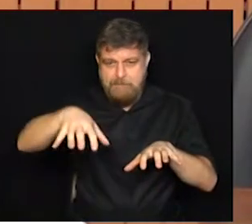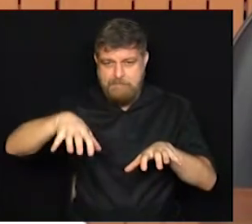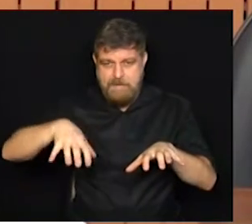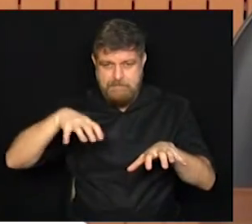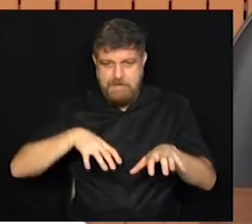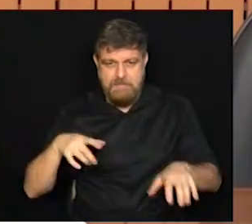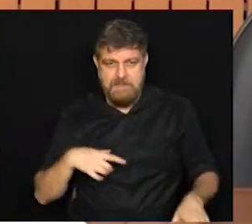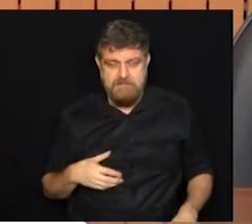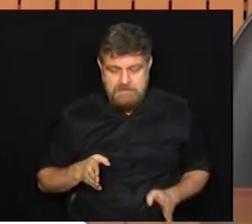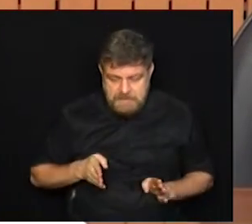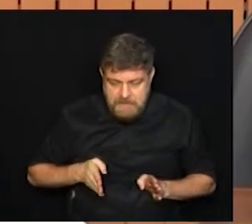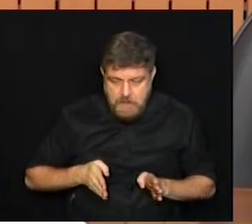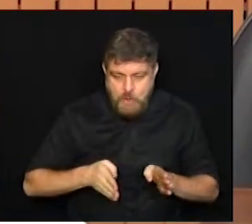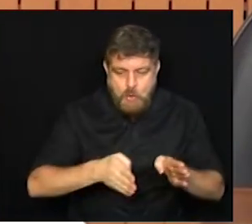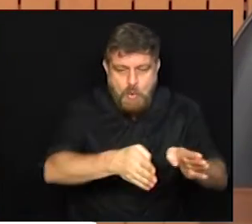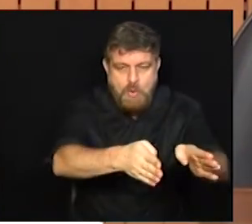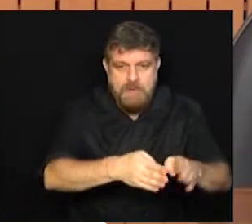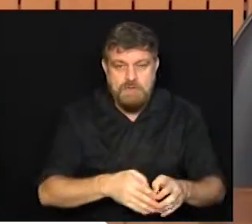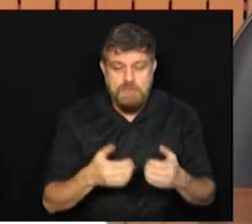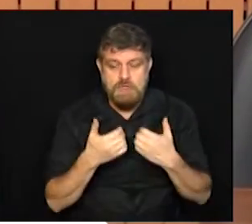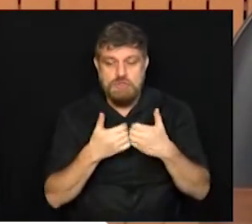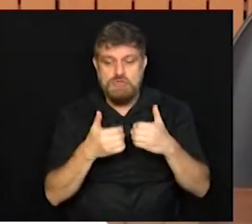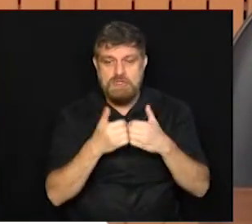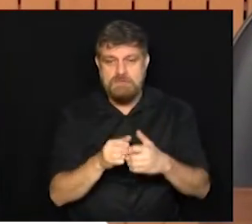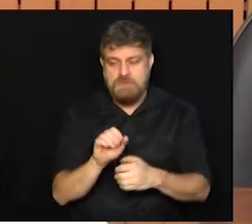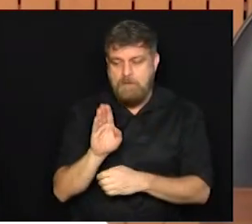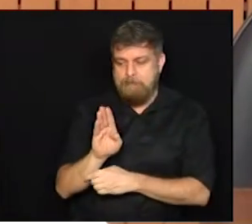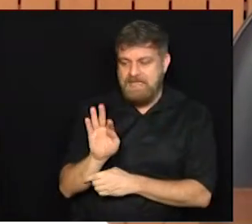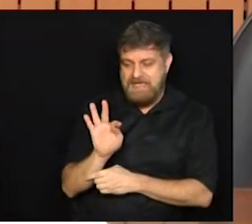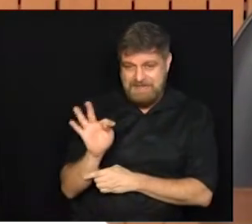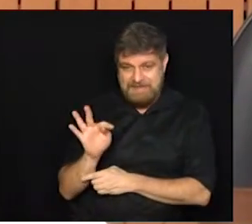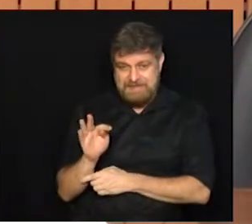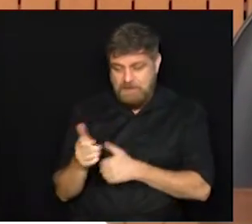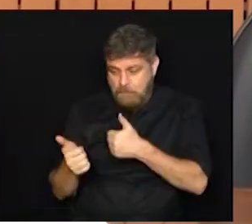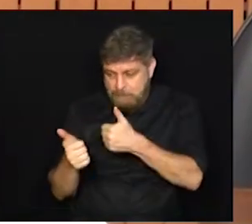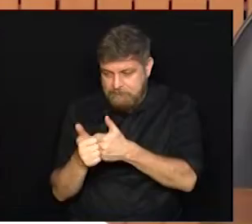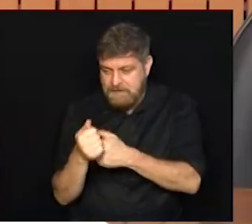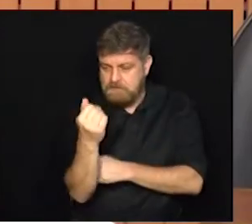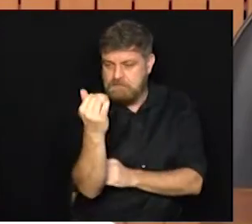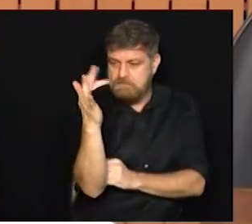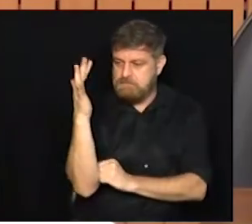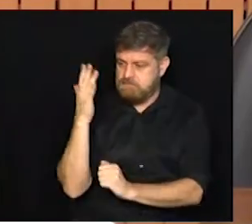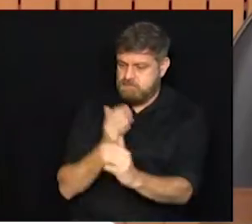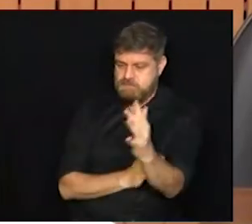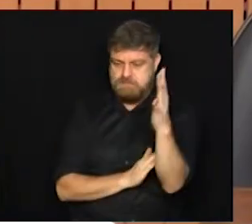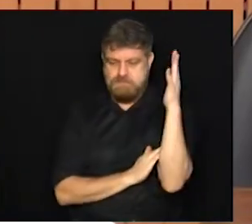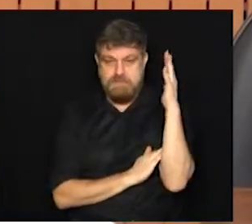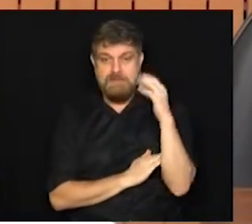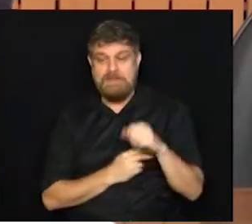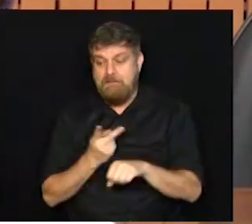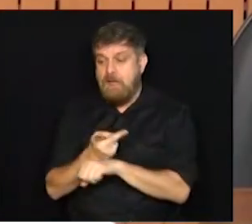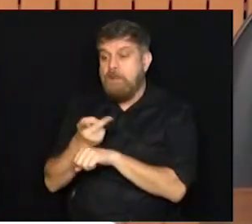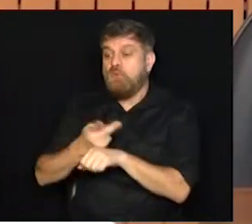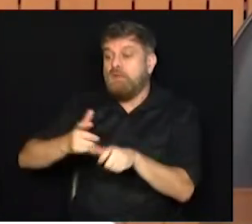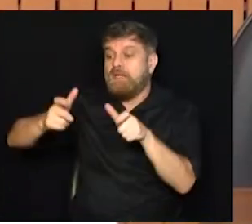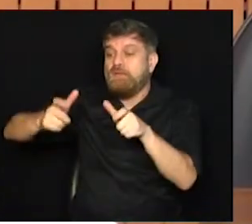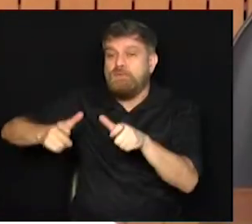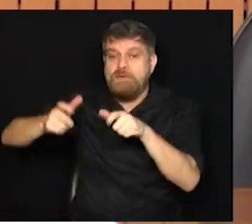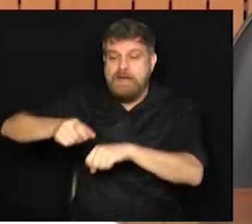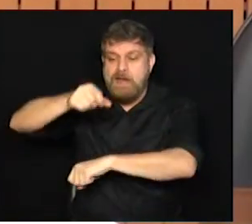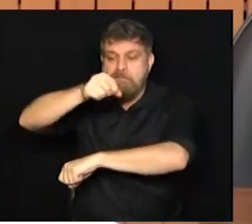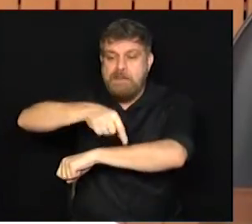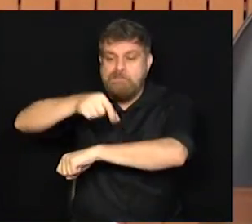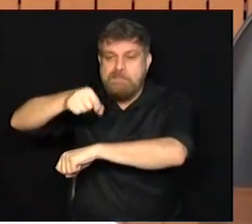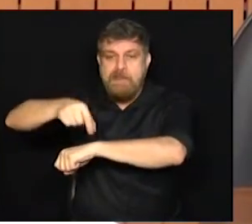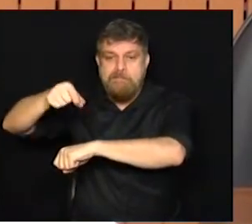próprio BRT. Até disse que, às vezes, faltava local para que isso acontecesse, talvez alguma coisa tenha que ser